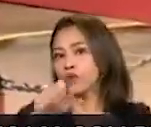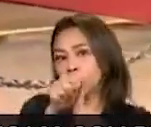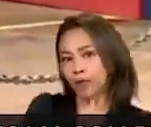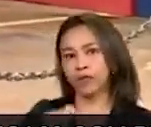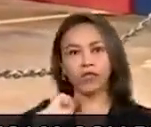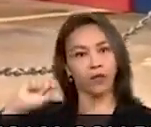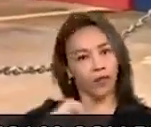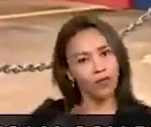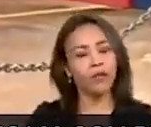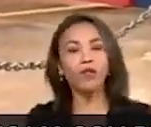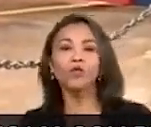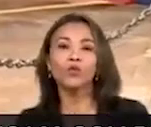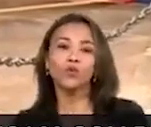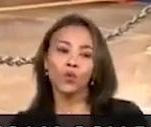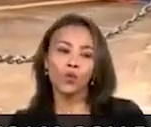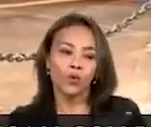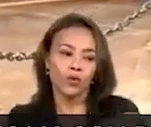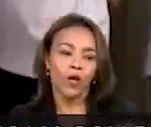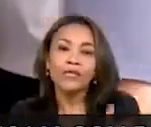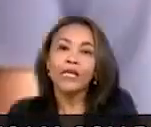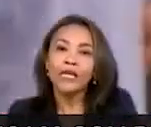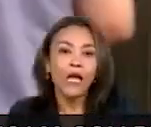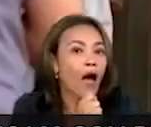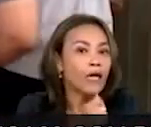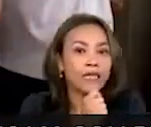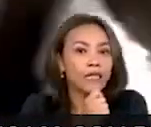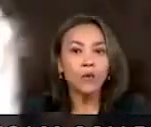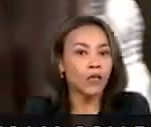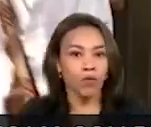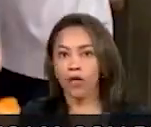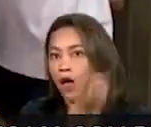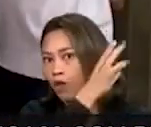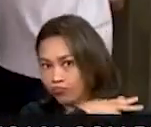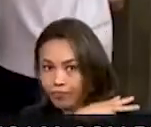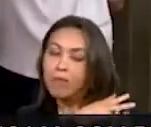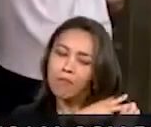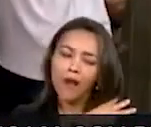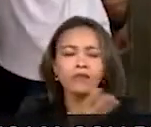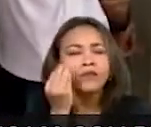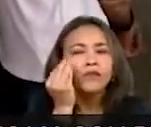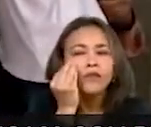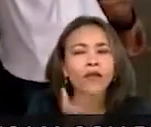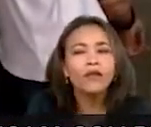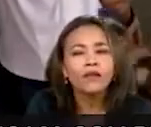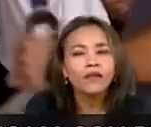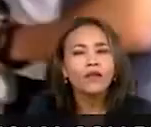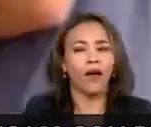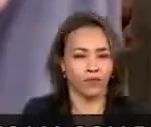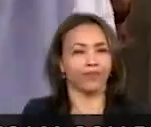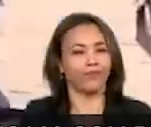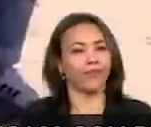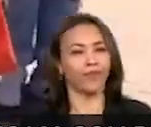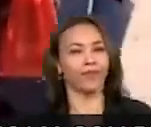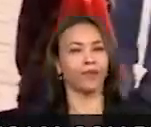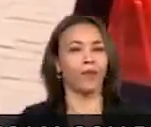dos treineiros, que são os alunos que não concluíram o ensino médio e realizaram o Enem para fins de autoavaliação. O